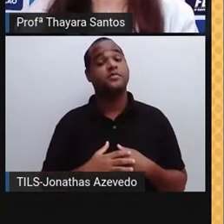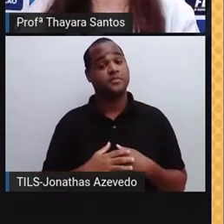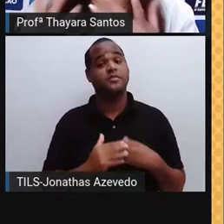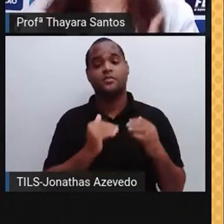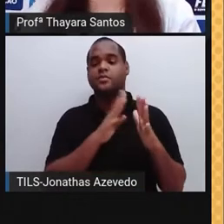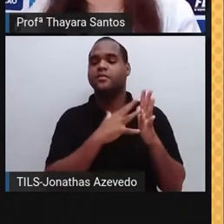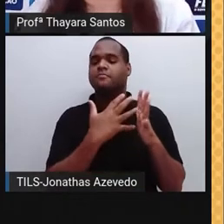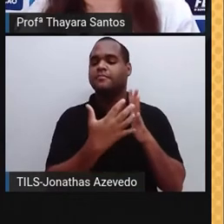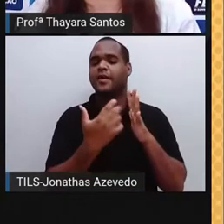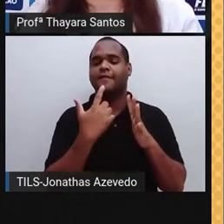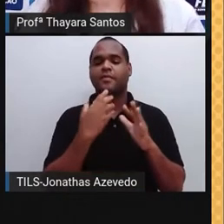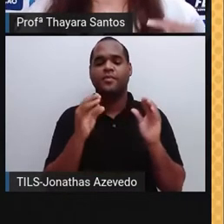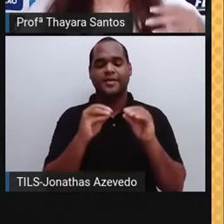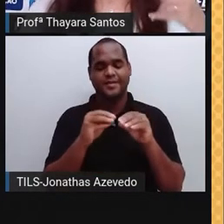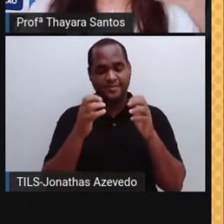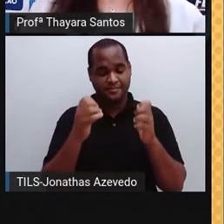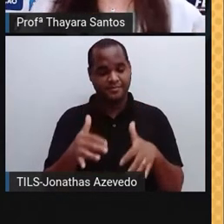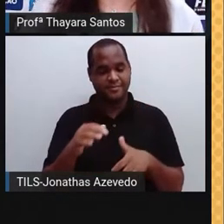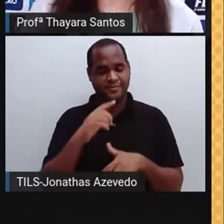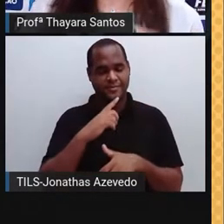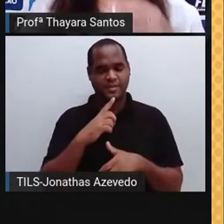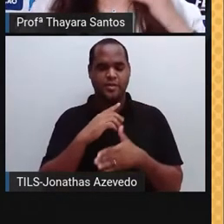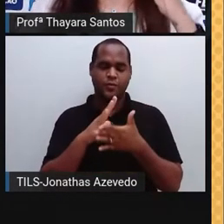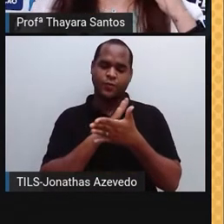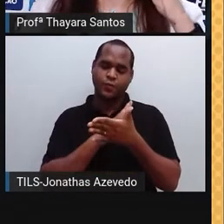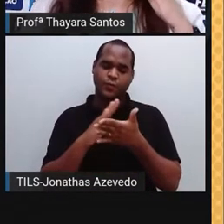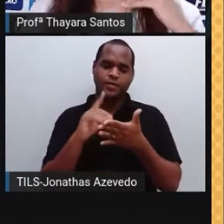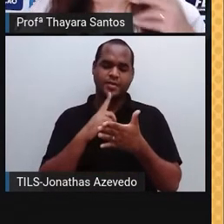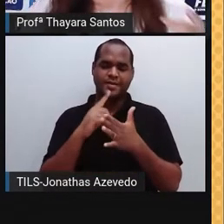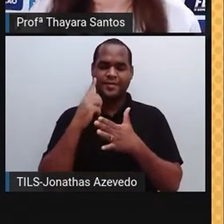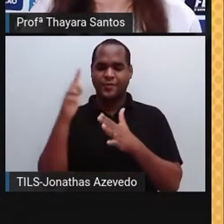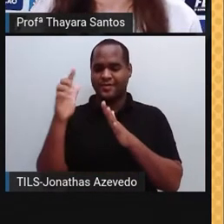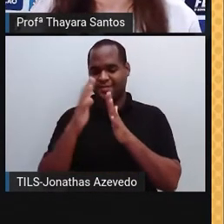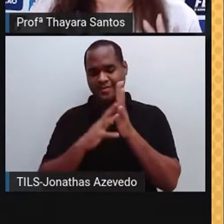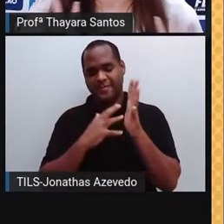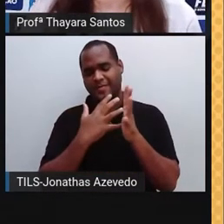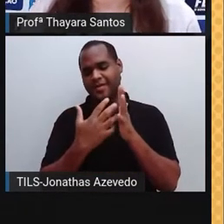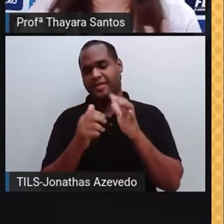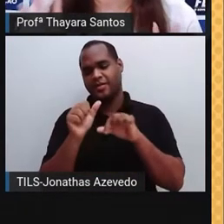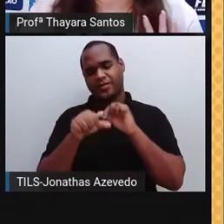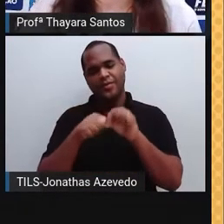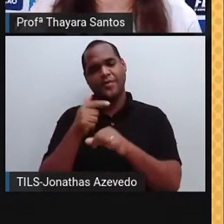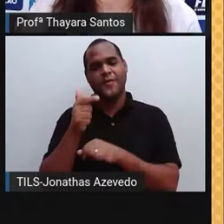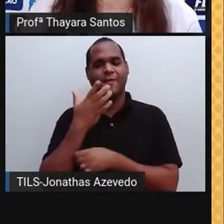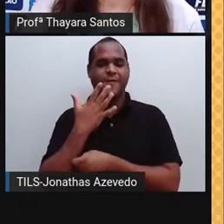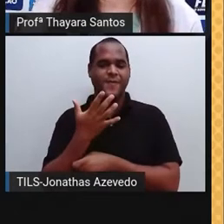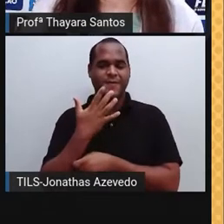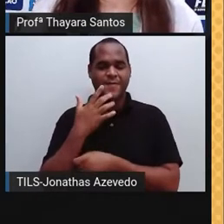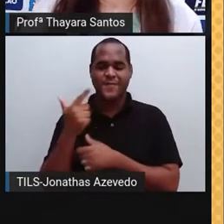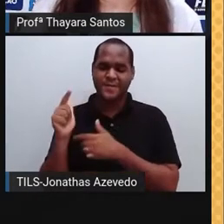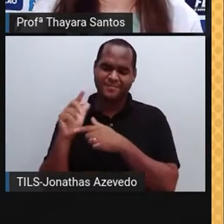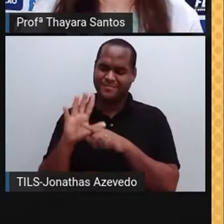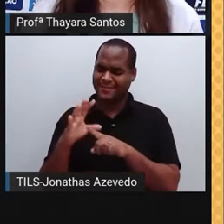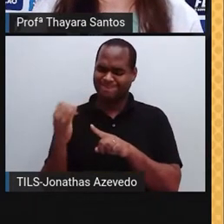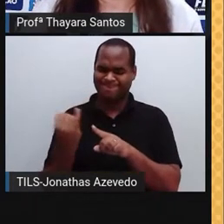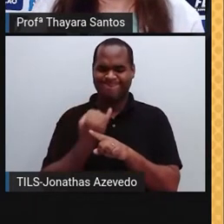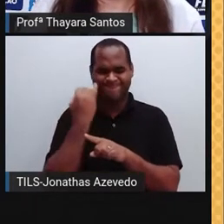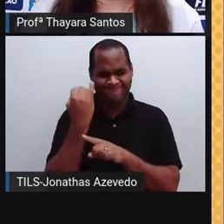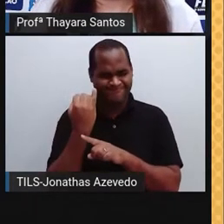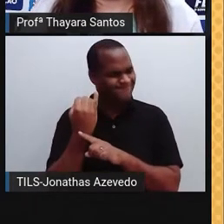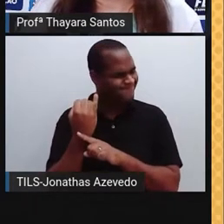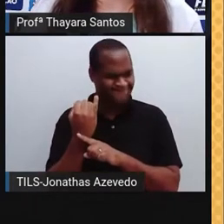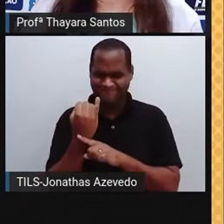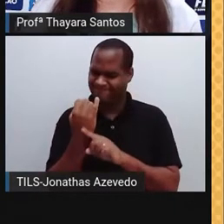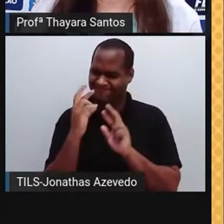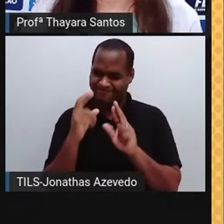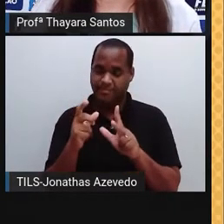que eu peguei tem essas cores. Mas se vocês pegarem outra tabela, pode ser que venha com outras cores. Isso não importa tanto nesse momento. O